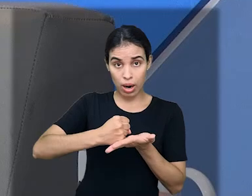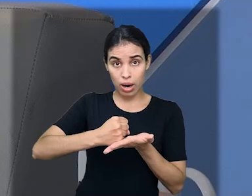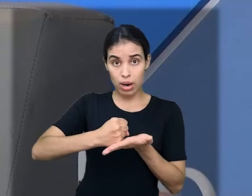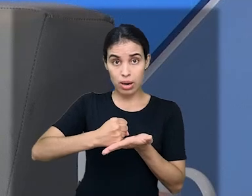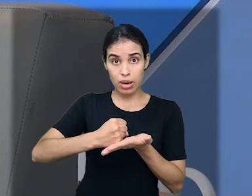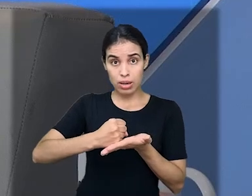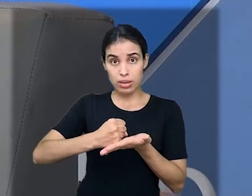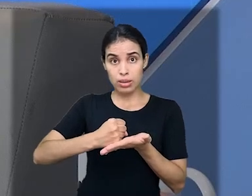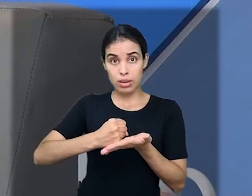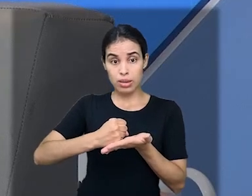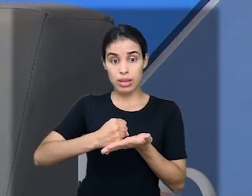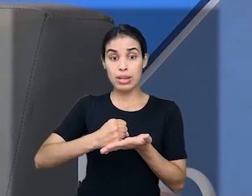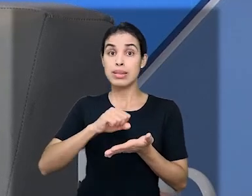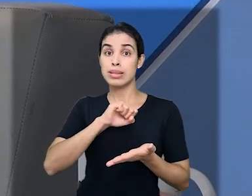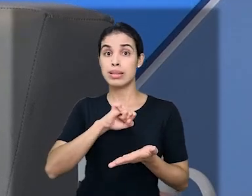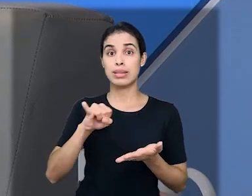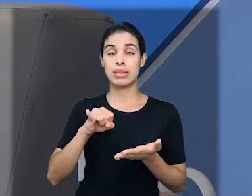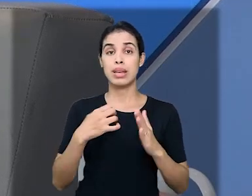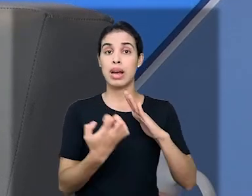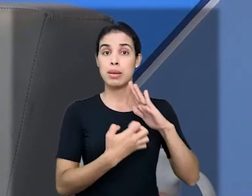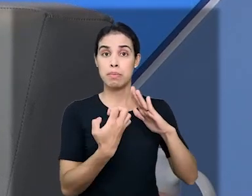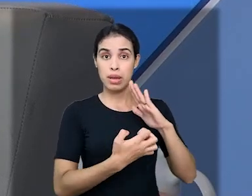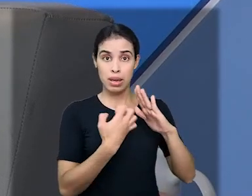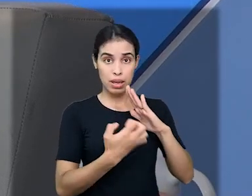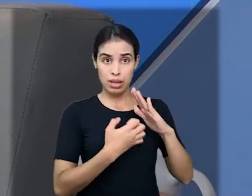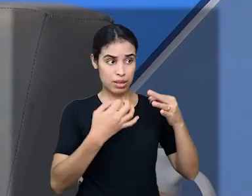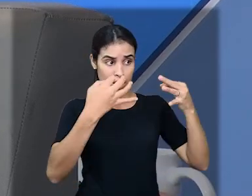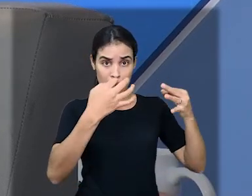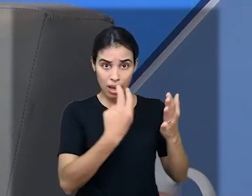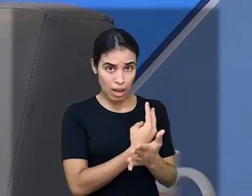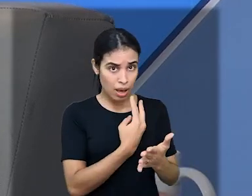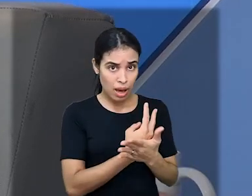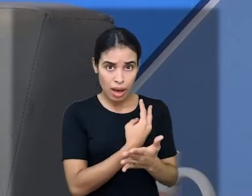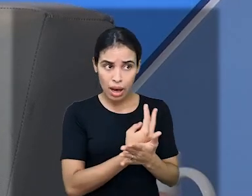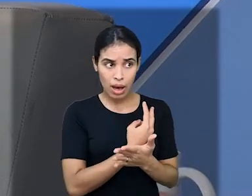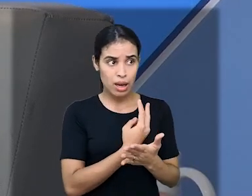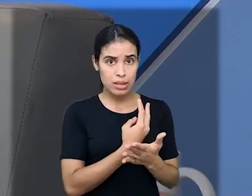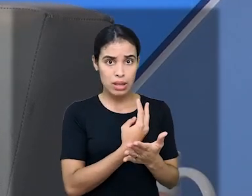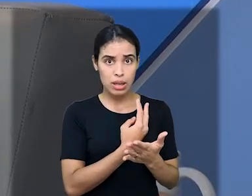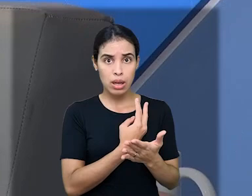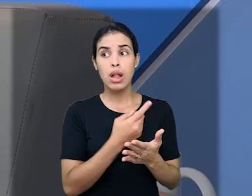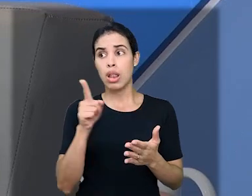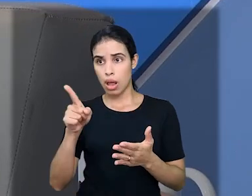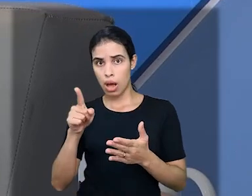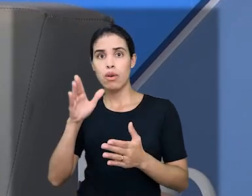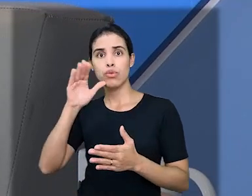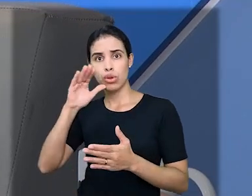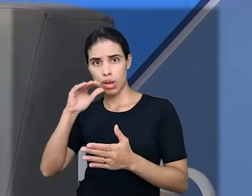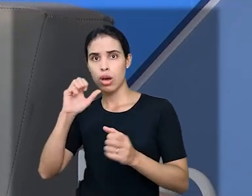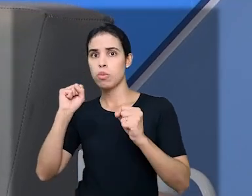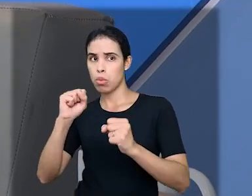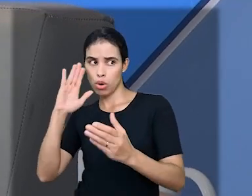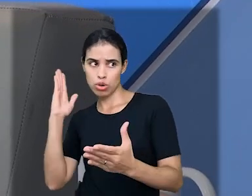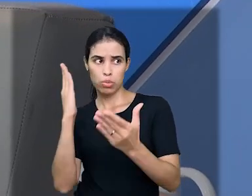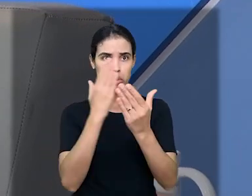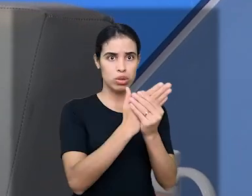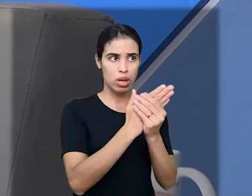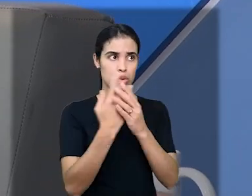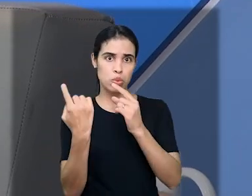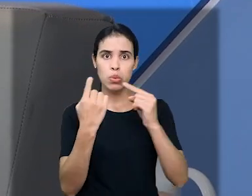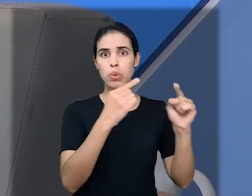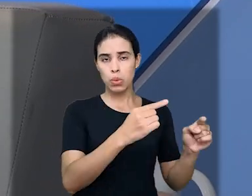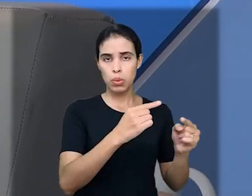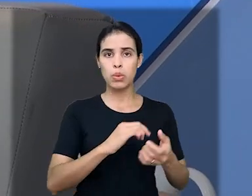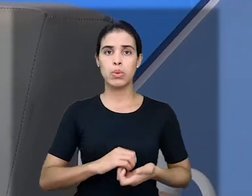empregado não age corretamente, quando a empresa não está agindo corretamente, ela está irregular, o empregado pode aplicar a justa